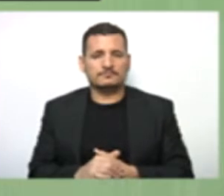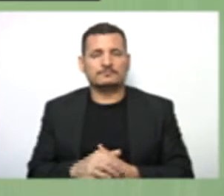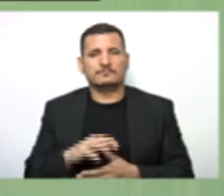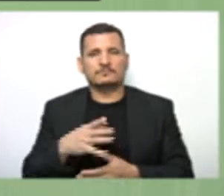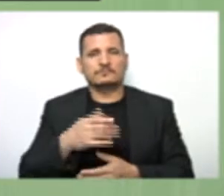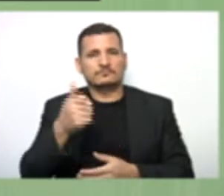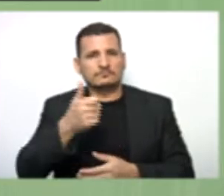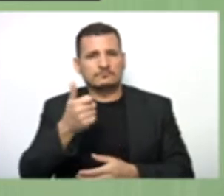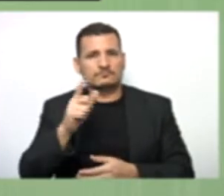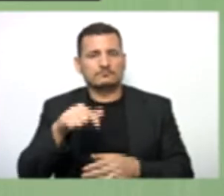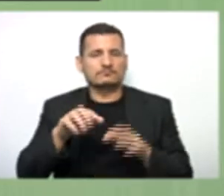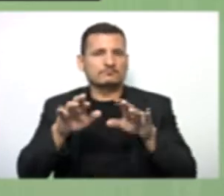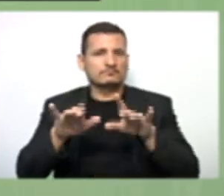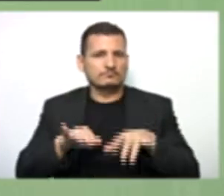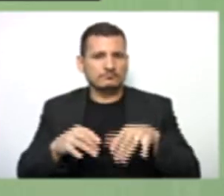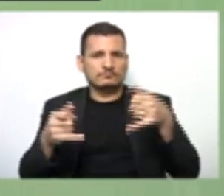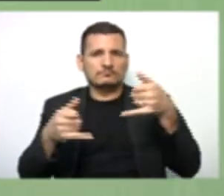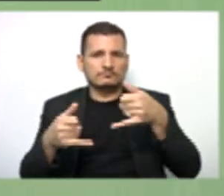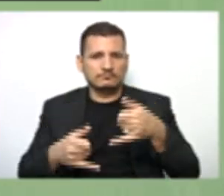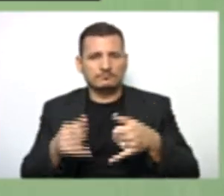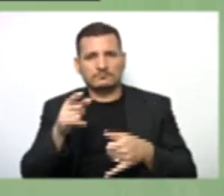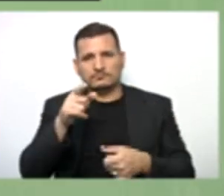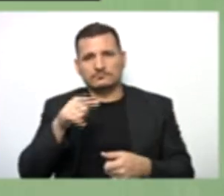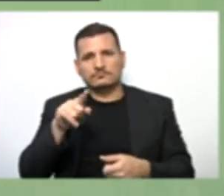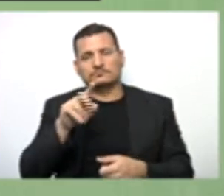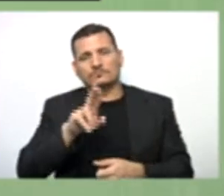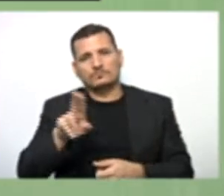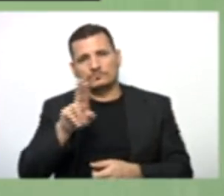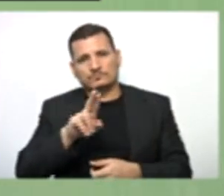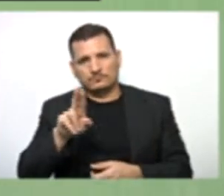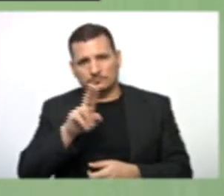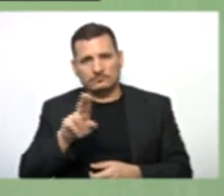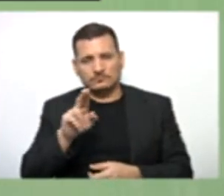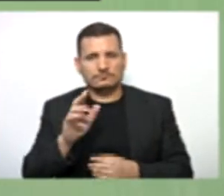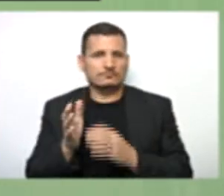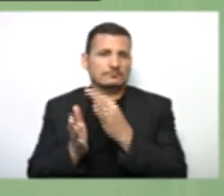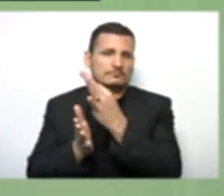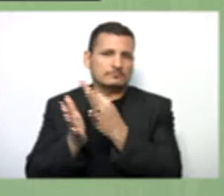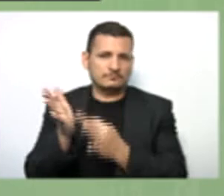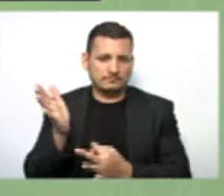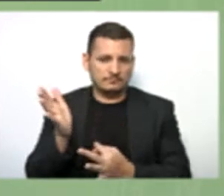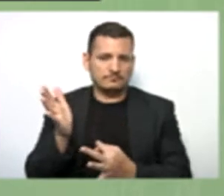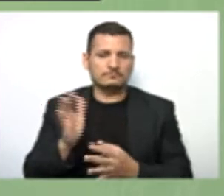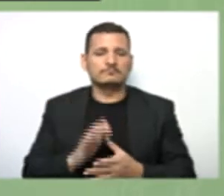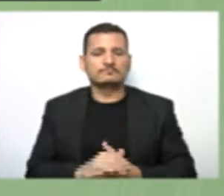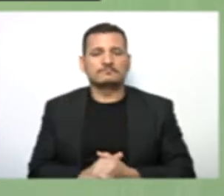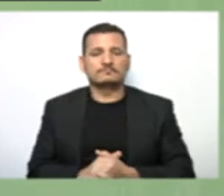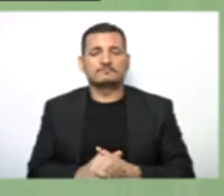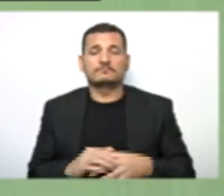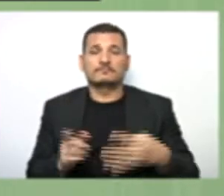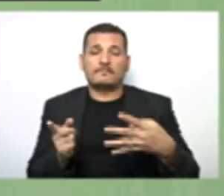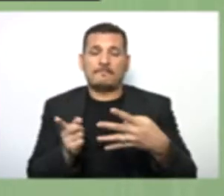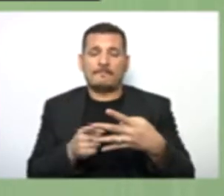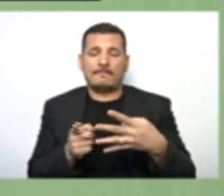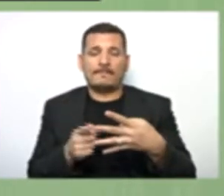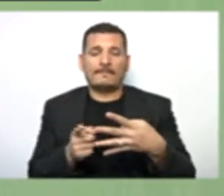escrever o código. Então, você vai usar um editor de texto para isso. Já a segunda etapa, que é a que a gente